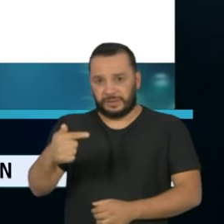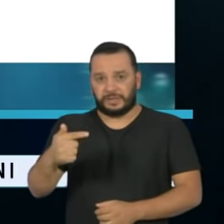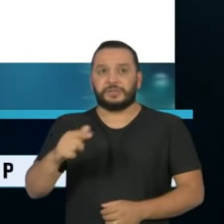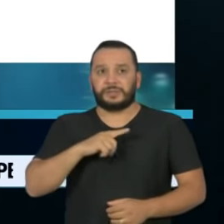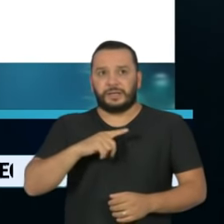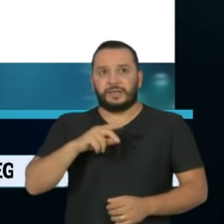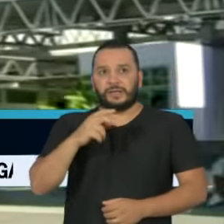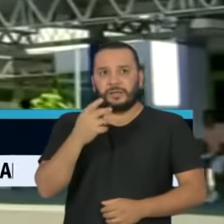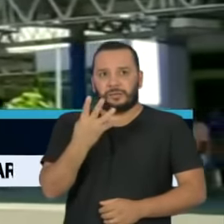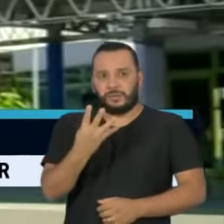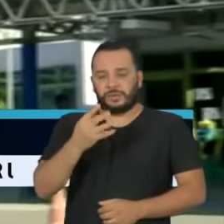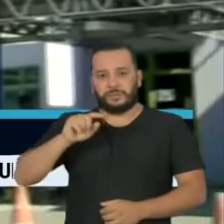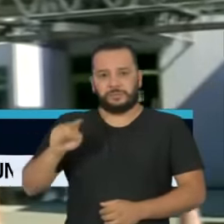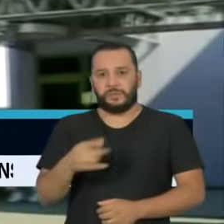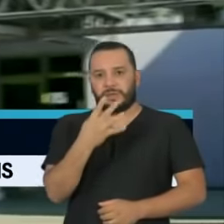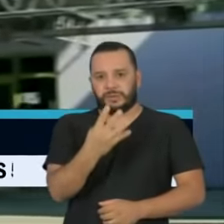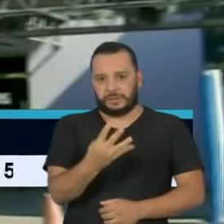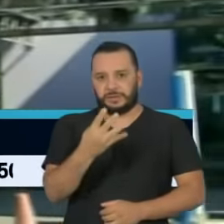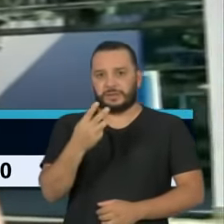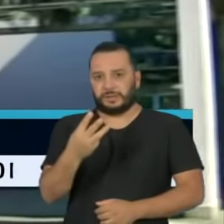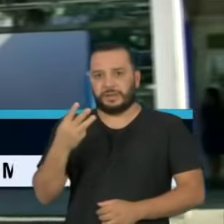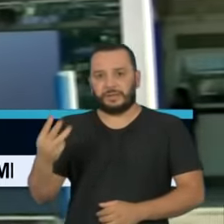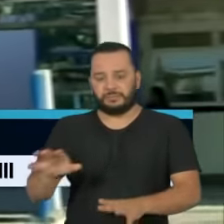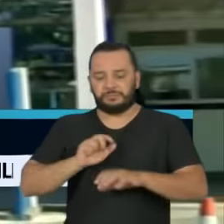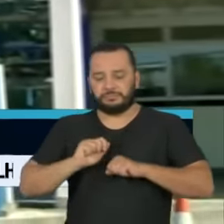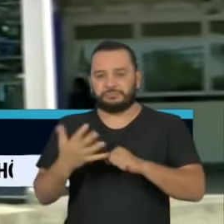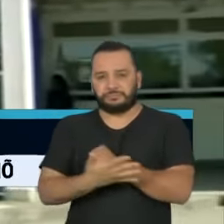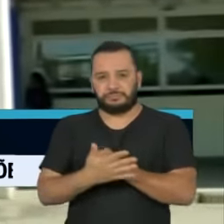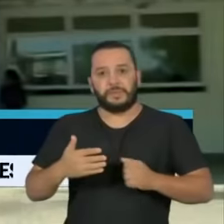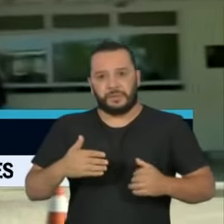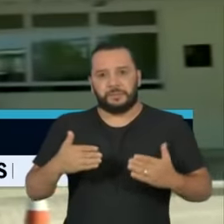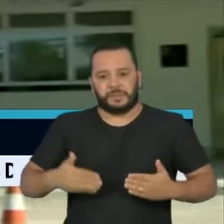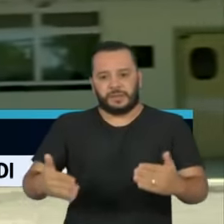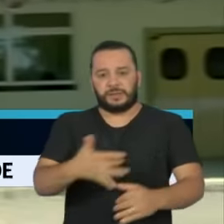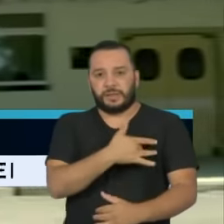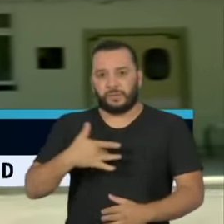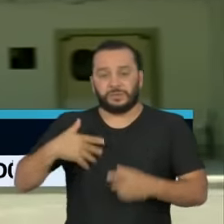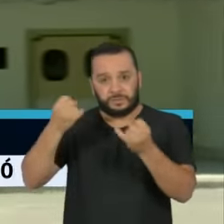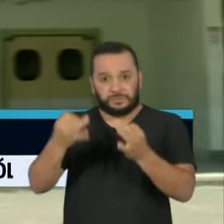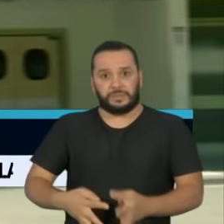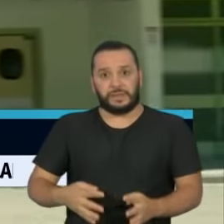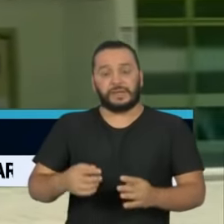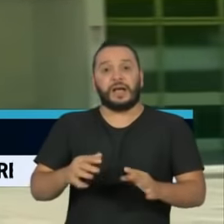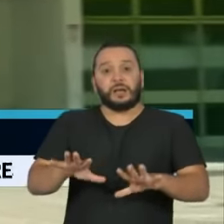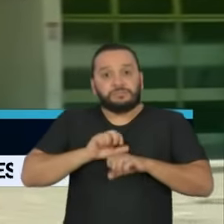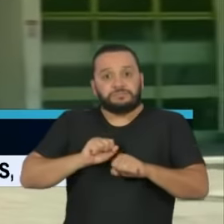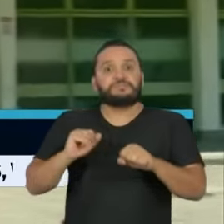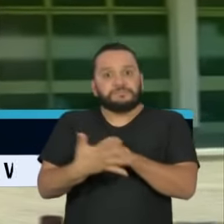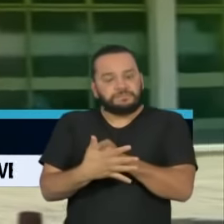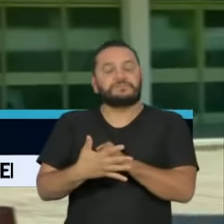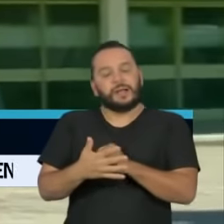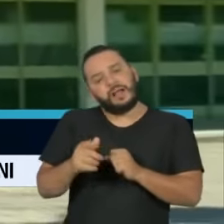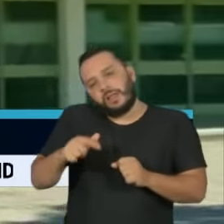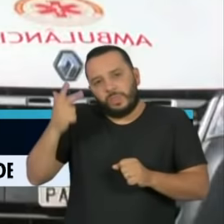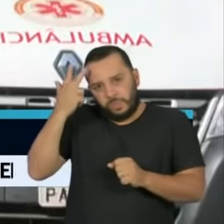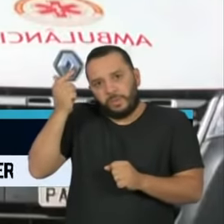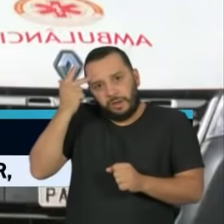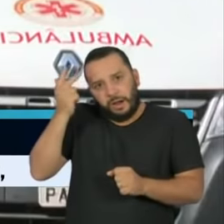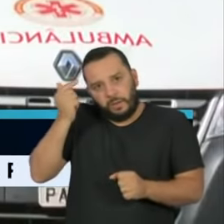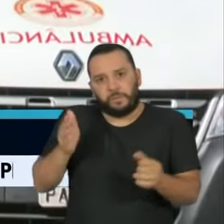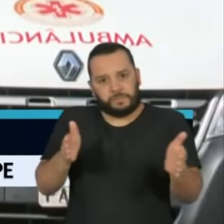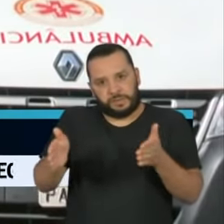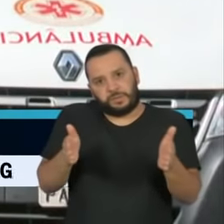casos confirmados. Segundo o Ministério da Saúde, o número de diagnósticos positivos está dentro do esperado para esta fase da